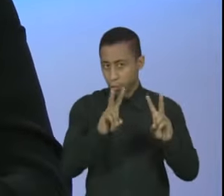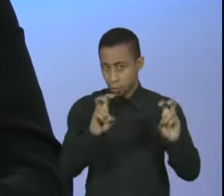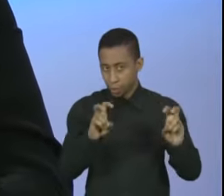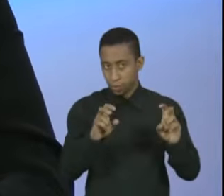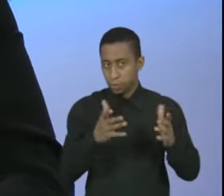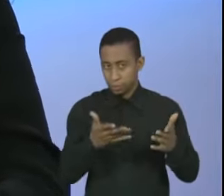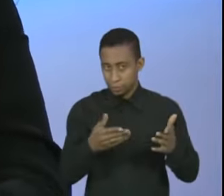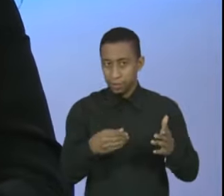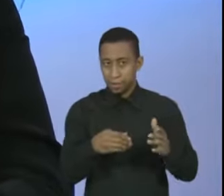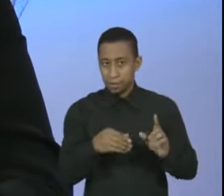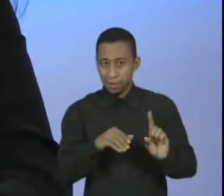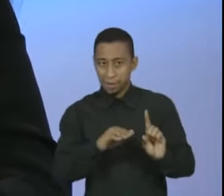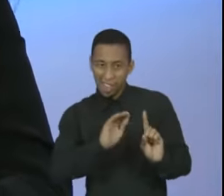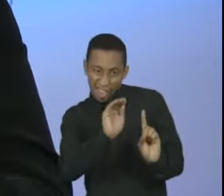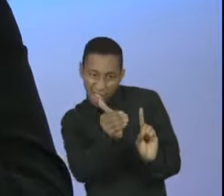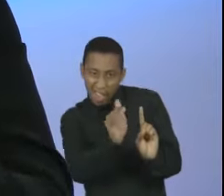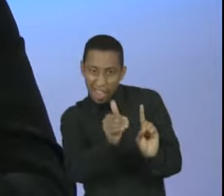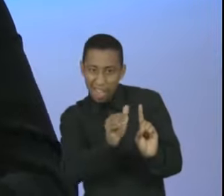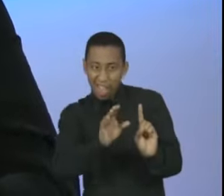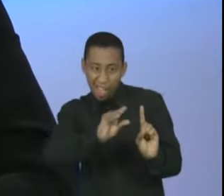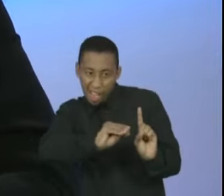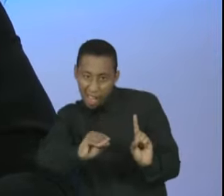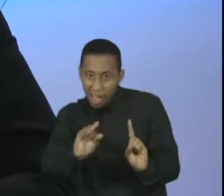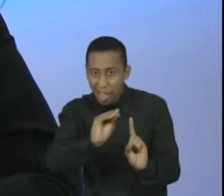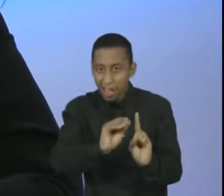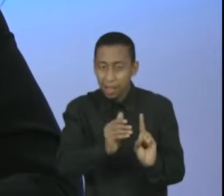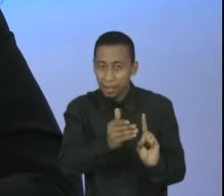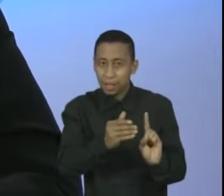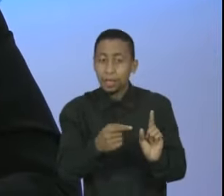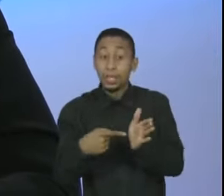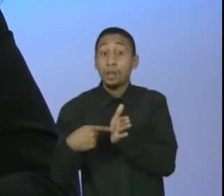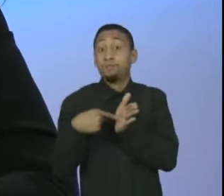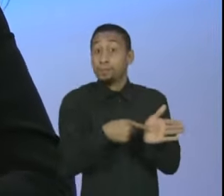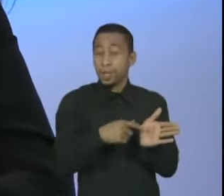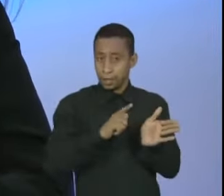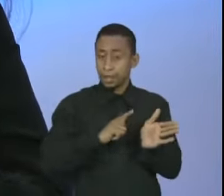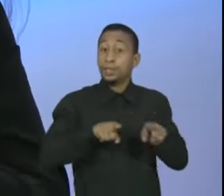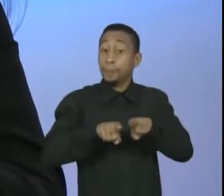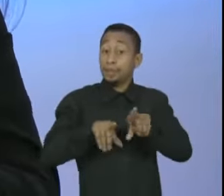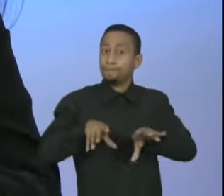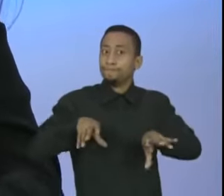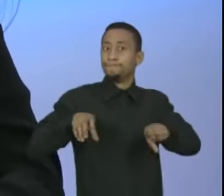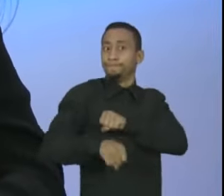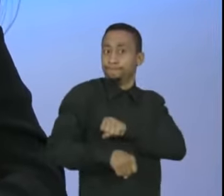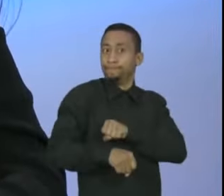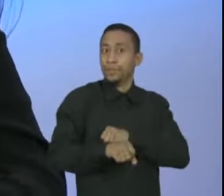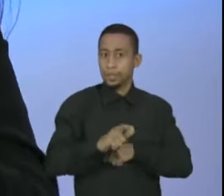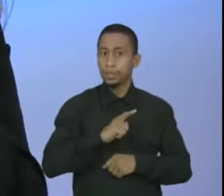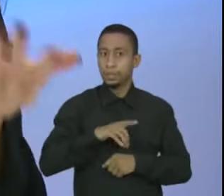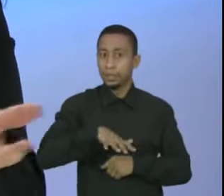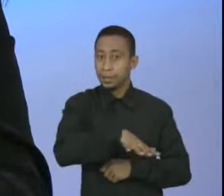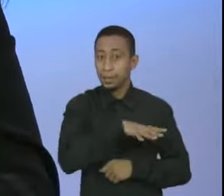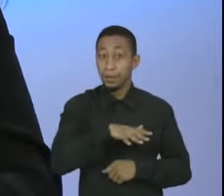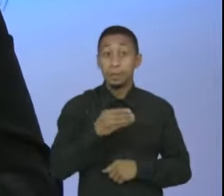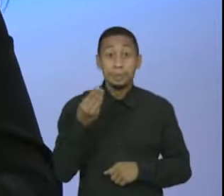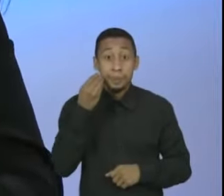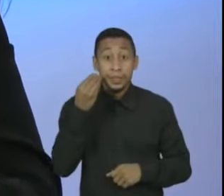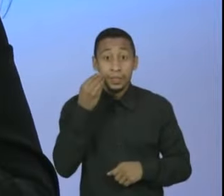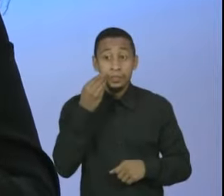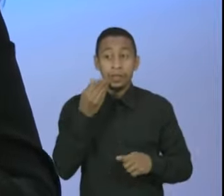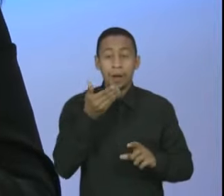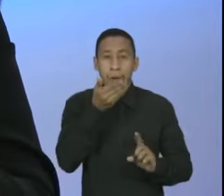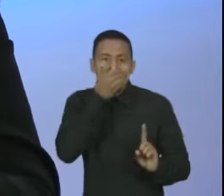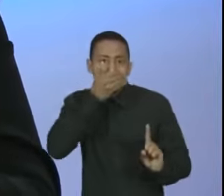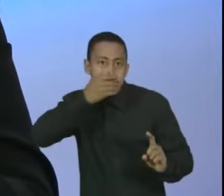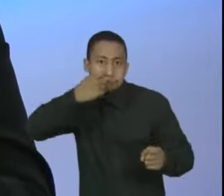pelo p******** das denúncias de p******** a gente também tem uma série de acusações de abusos sexuais e pra tentar coíbe isso o Papa